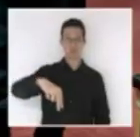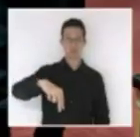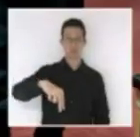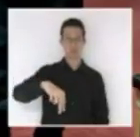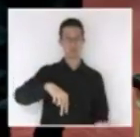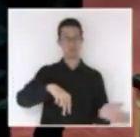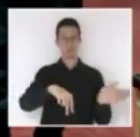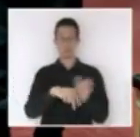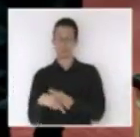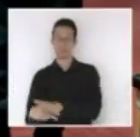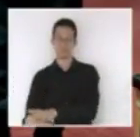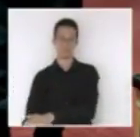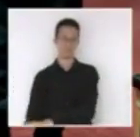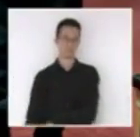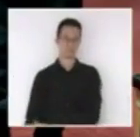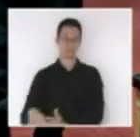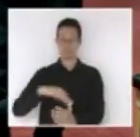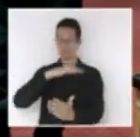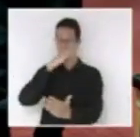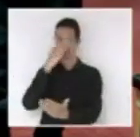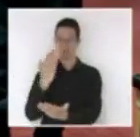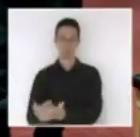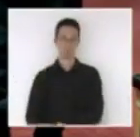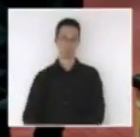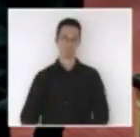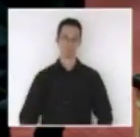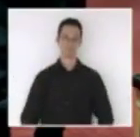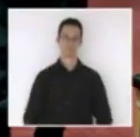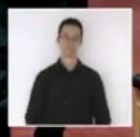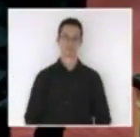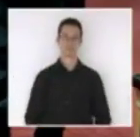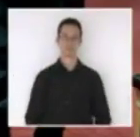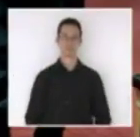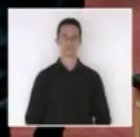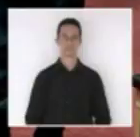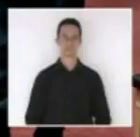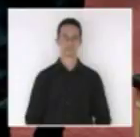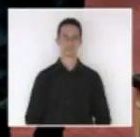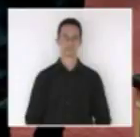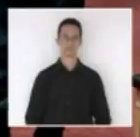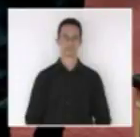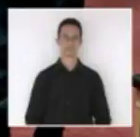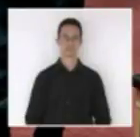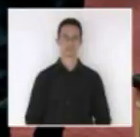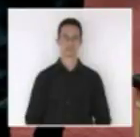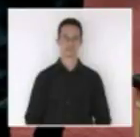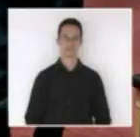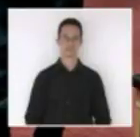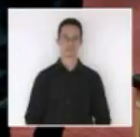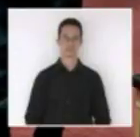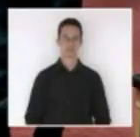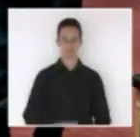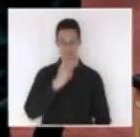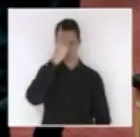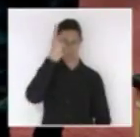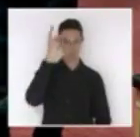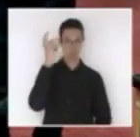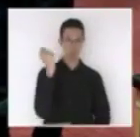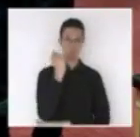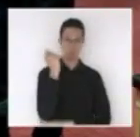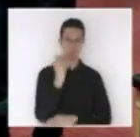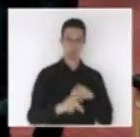desacordada. Revoltou-se aparência gauchada. E o tipo foi